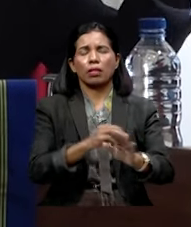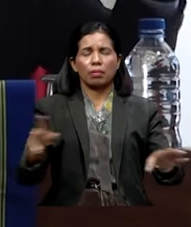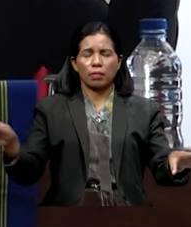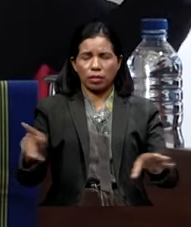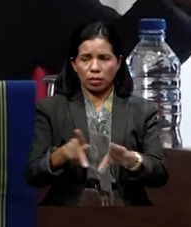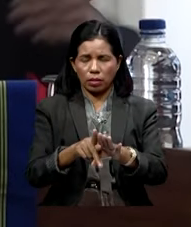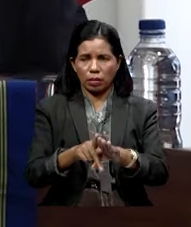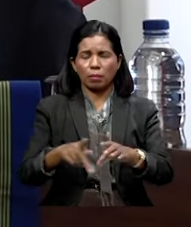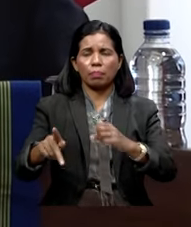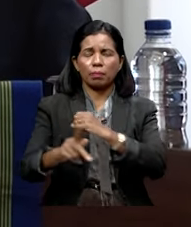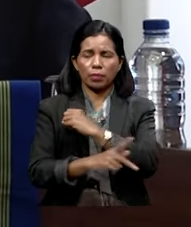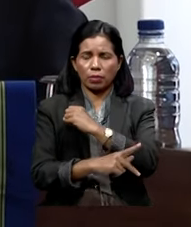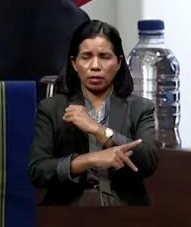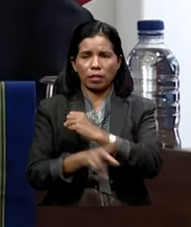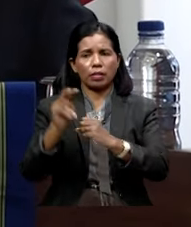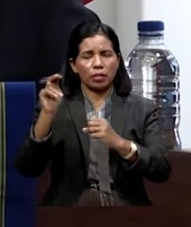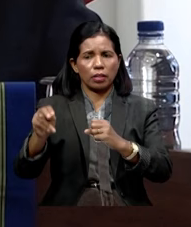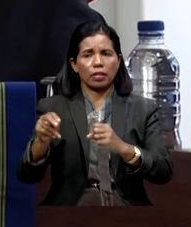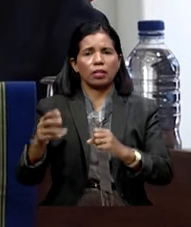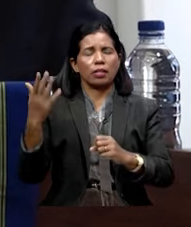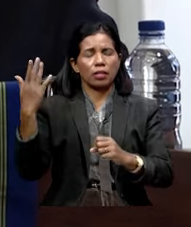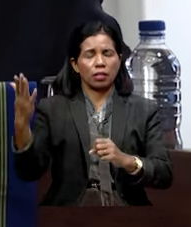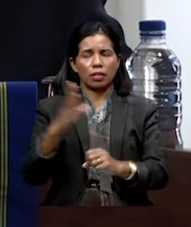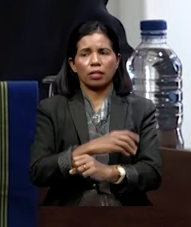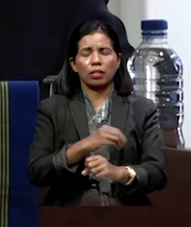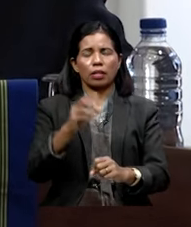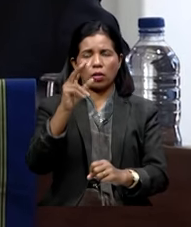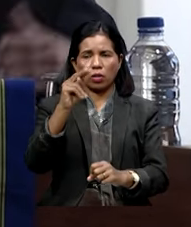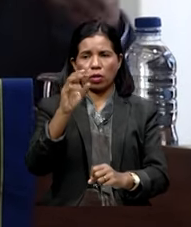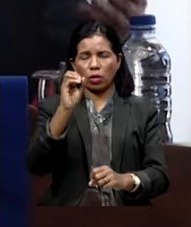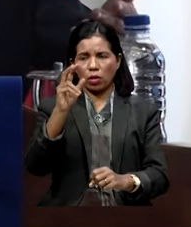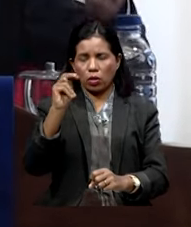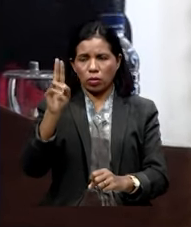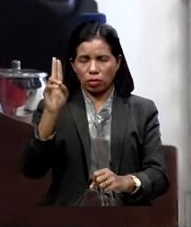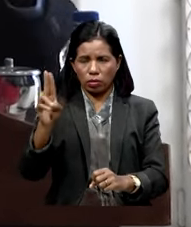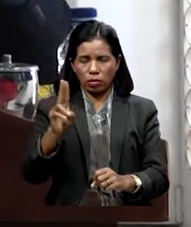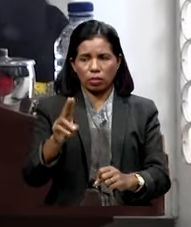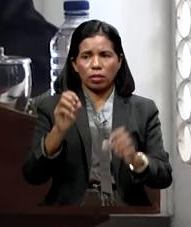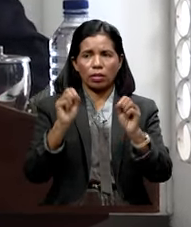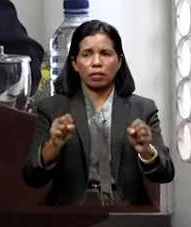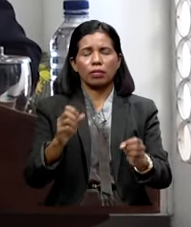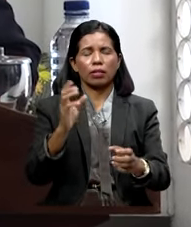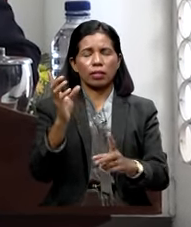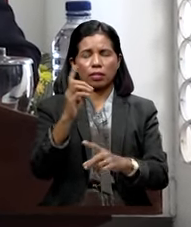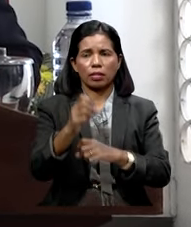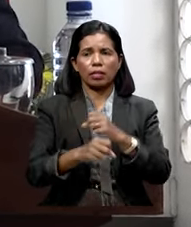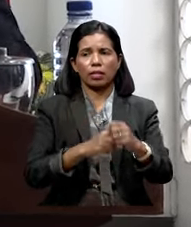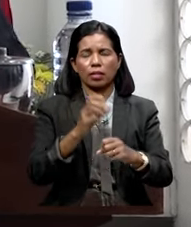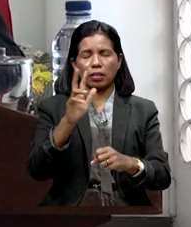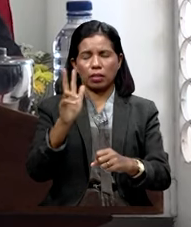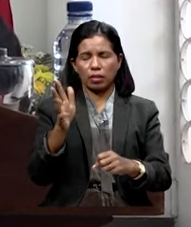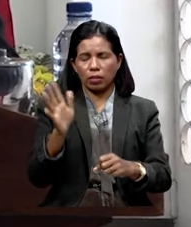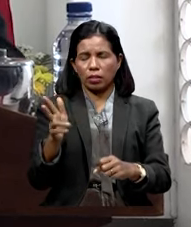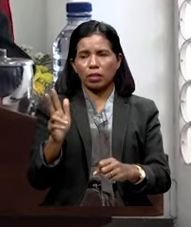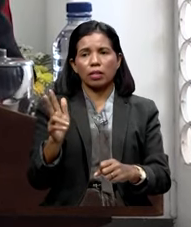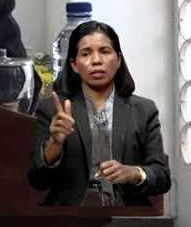participação de Portugal, Nidia, e a negociações de ONU, onde consegue dia 5 de maio de 99,